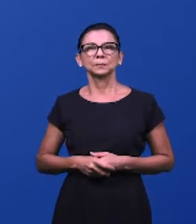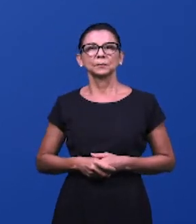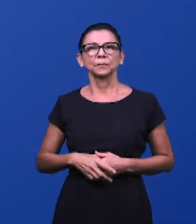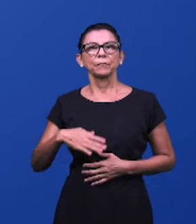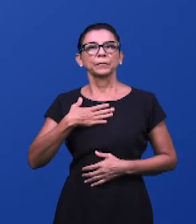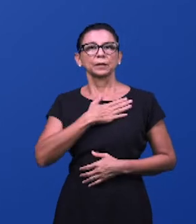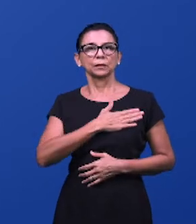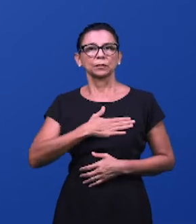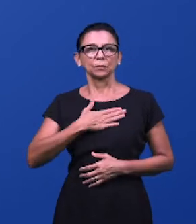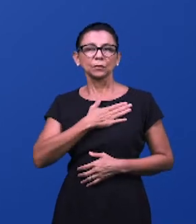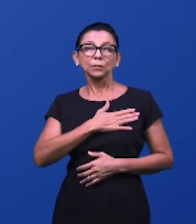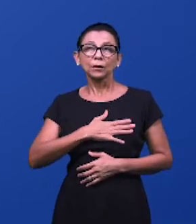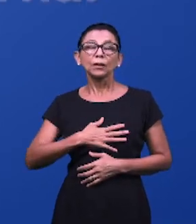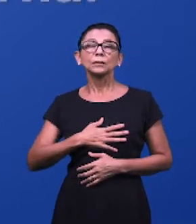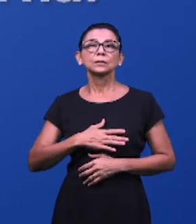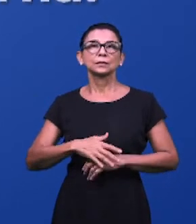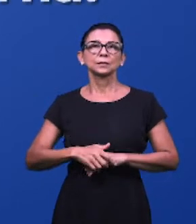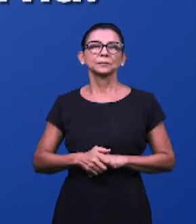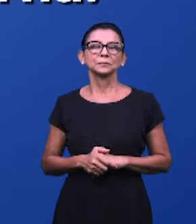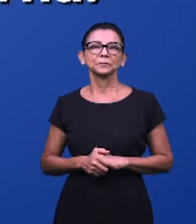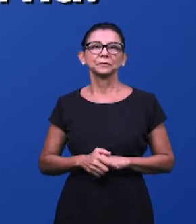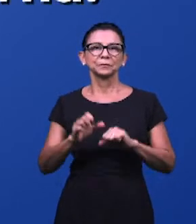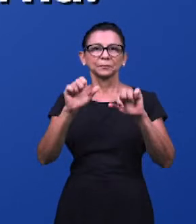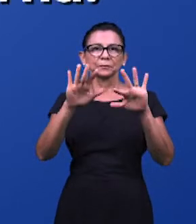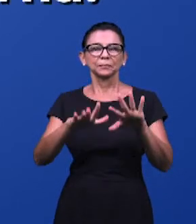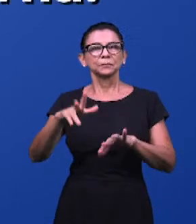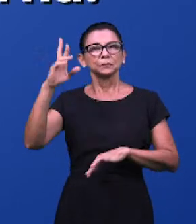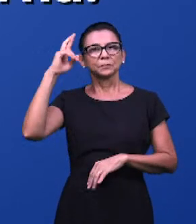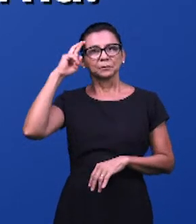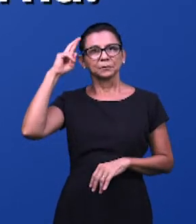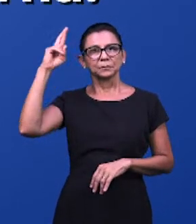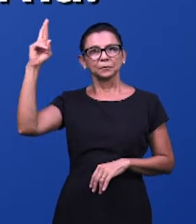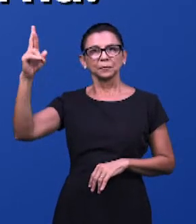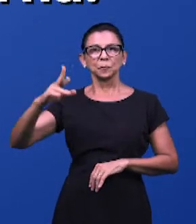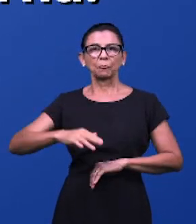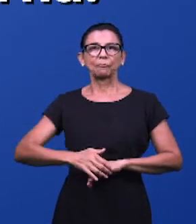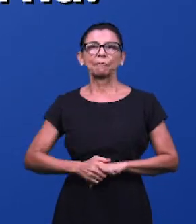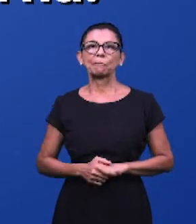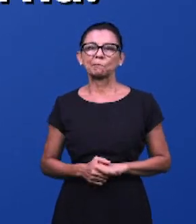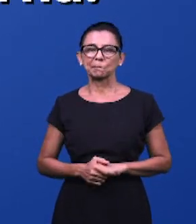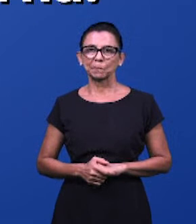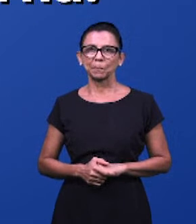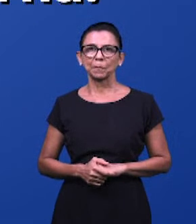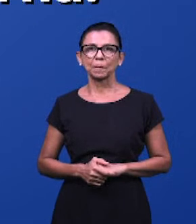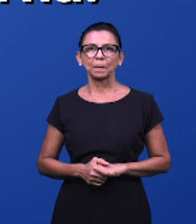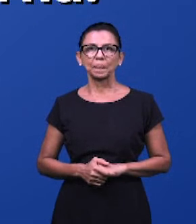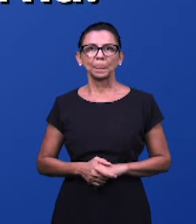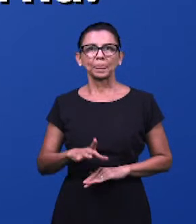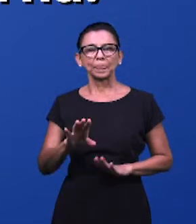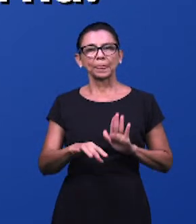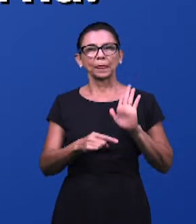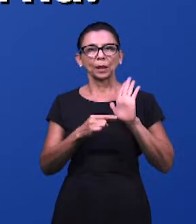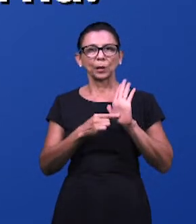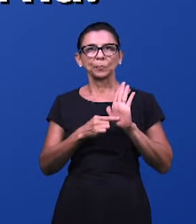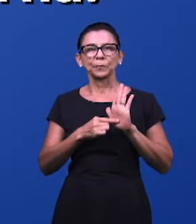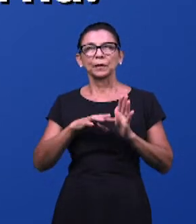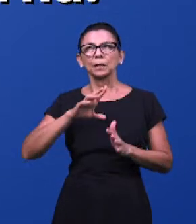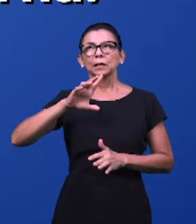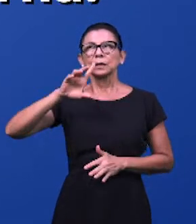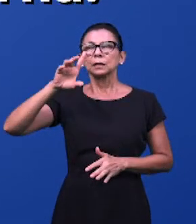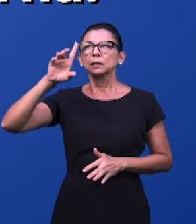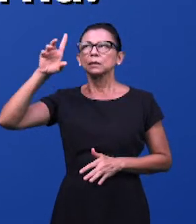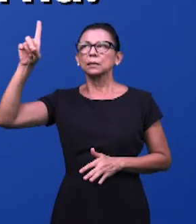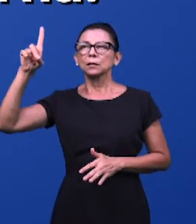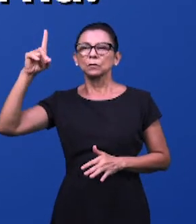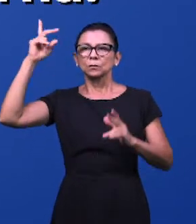benefício. Por isso, em João 3,16 nos diz: porque Deus amou o mundo de tal maneira que deu seu Filho